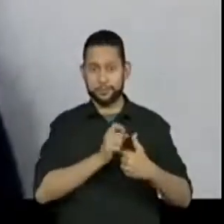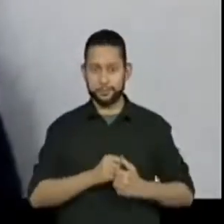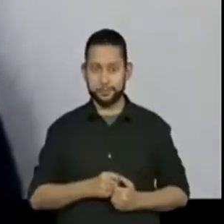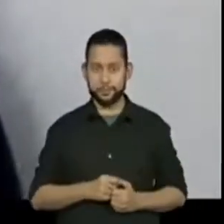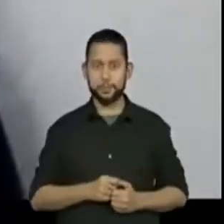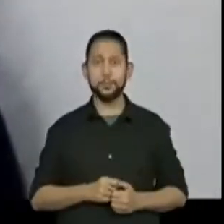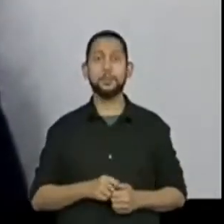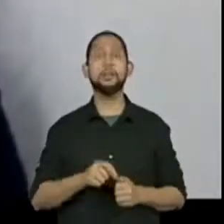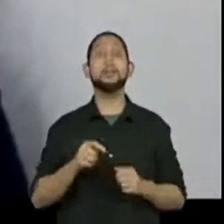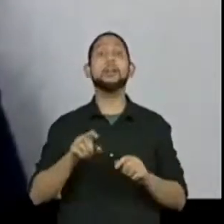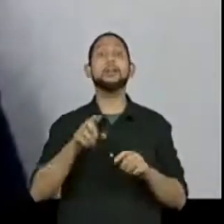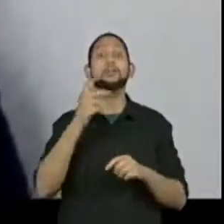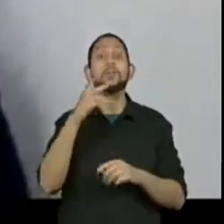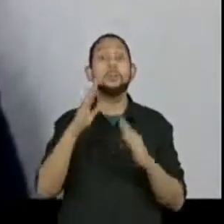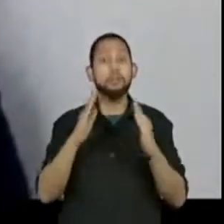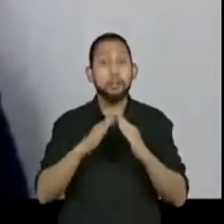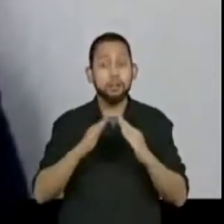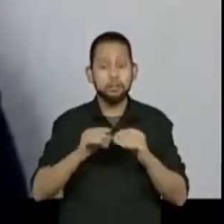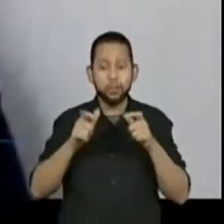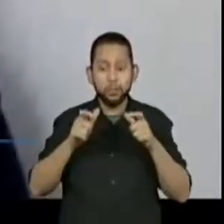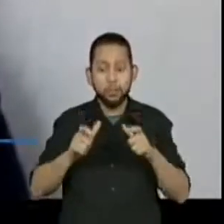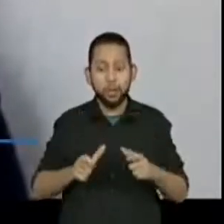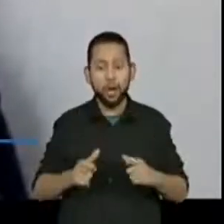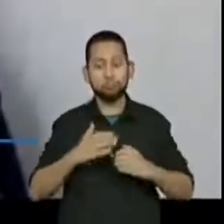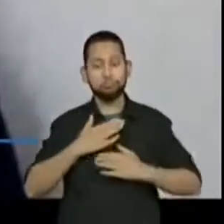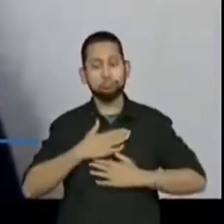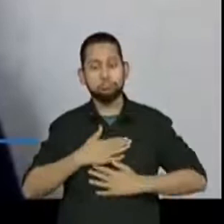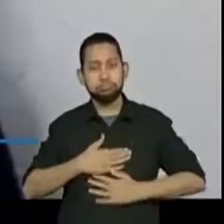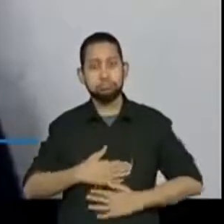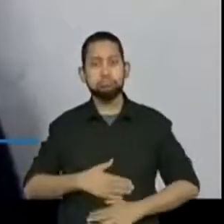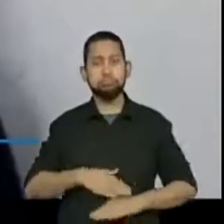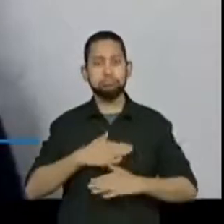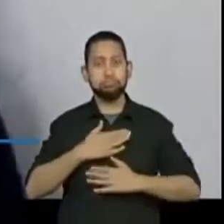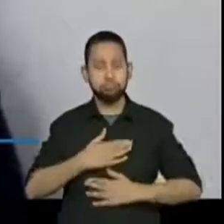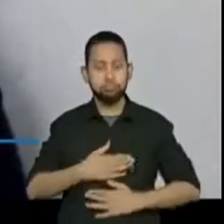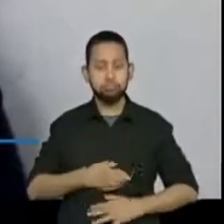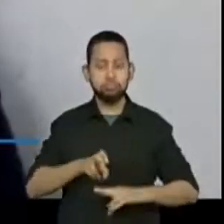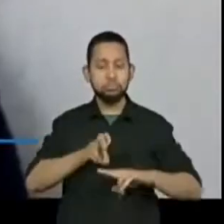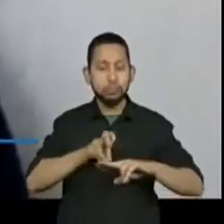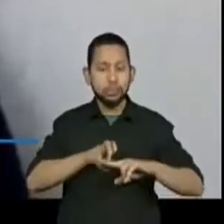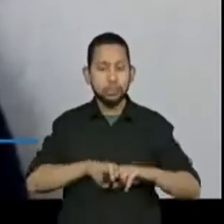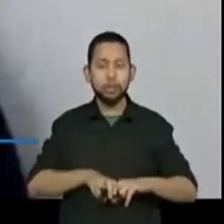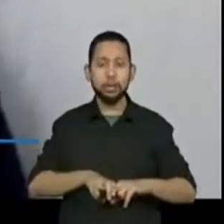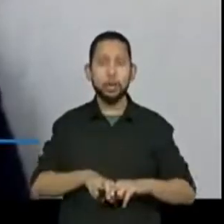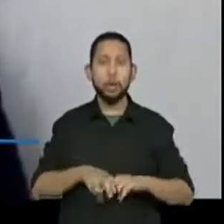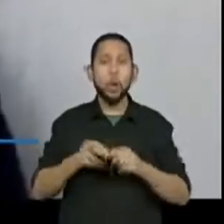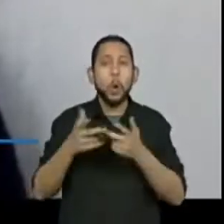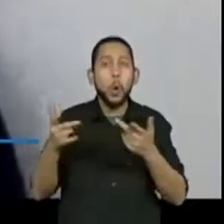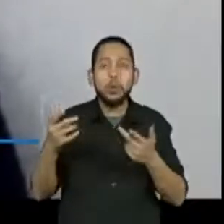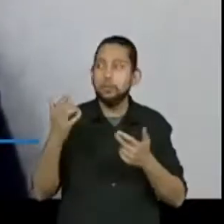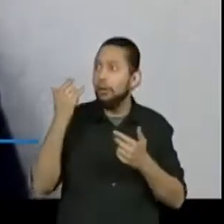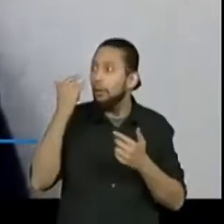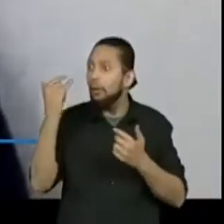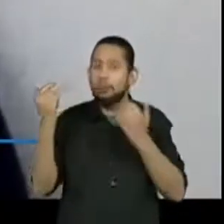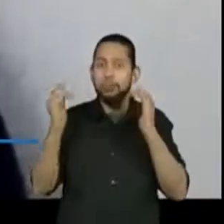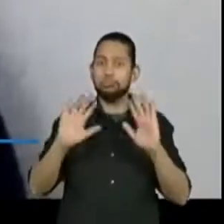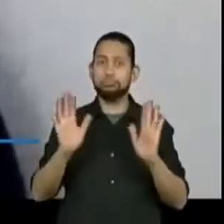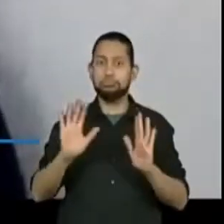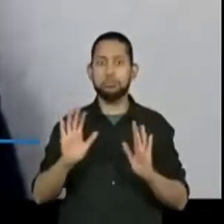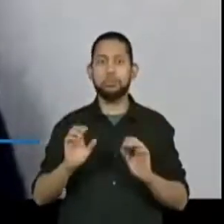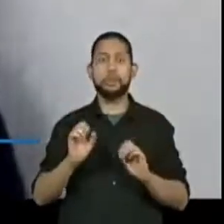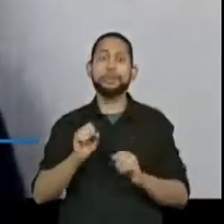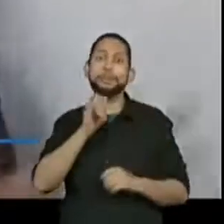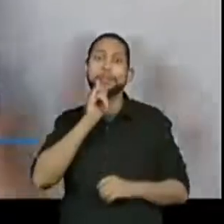lugar sossegado e confortável da sua casa para prestar muita atenção à aula. De preferência, sentado no